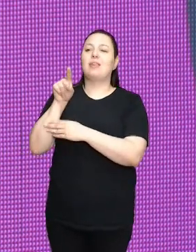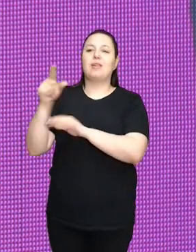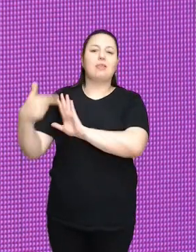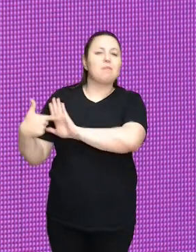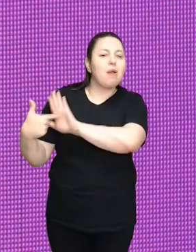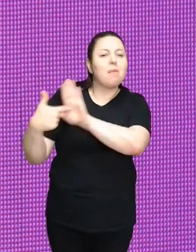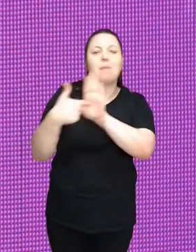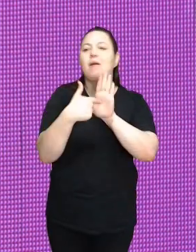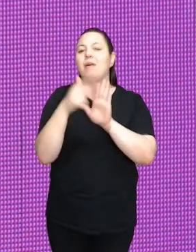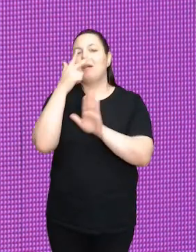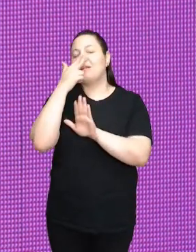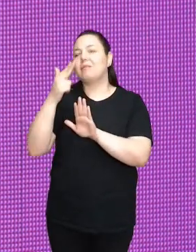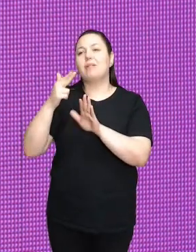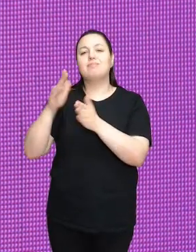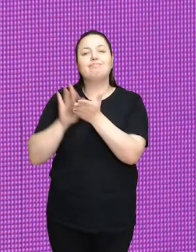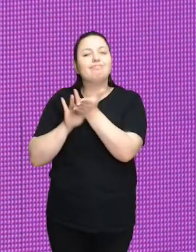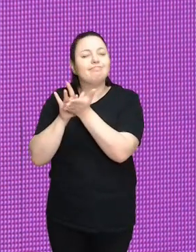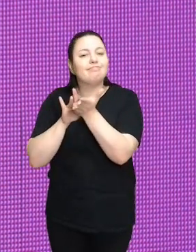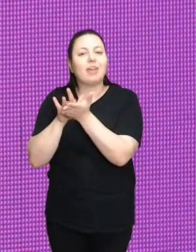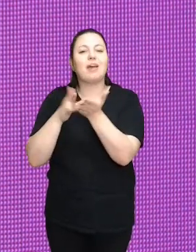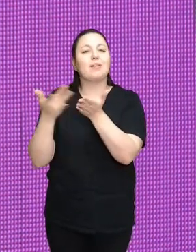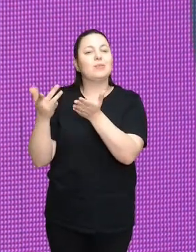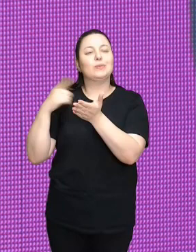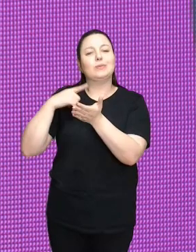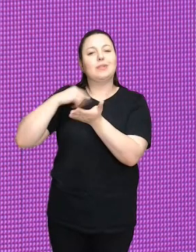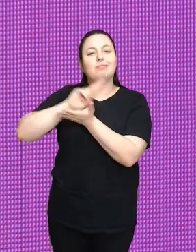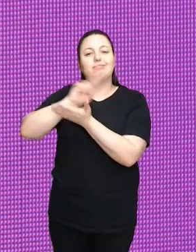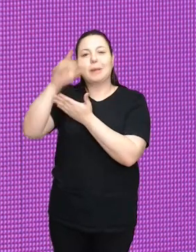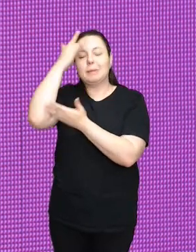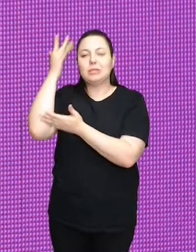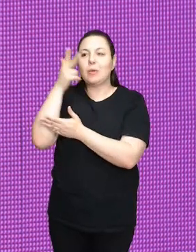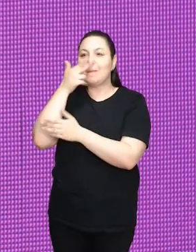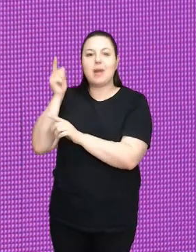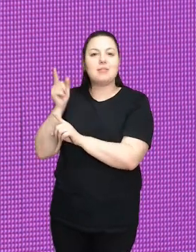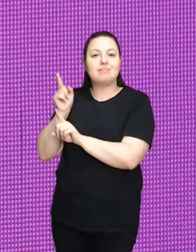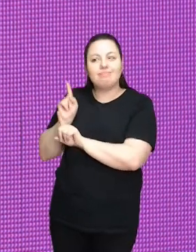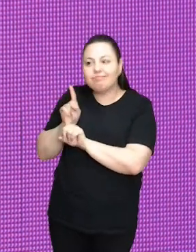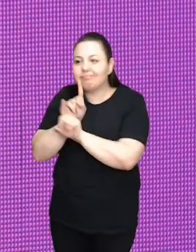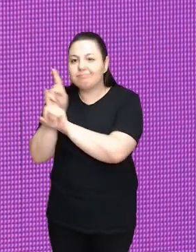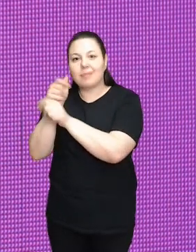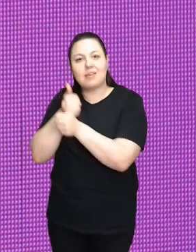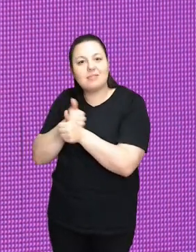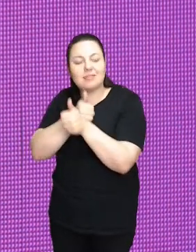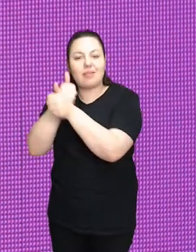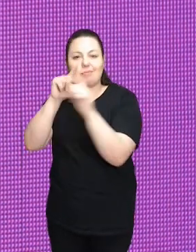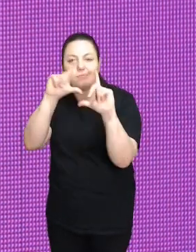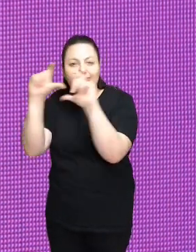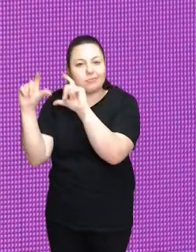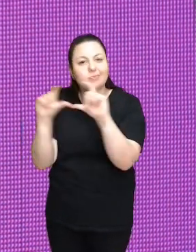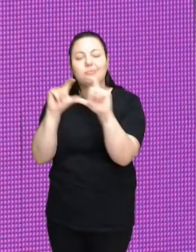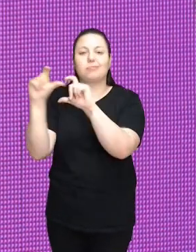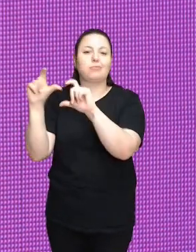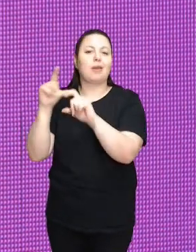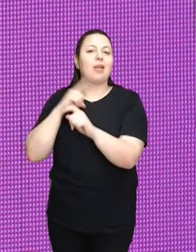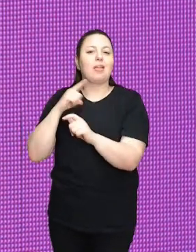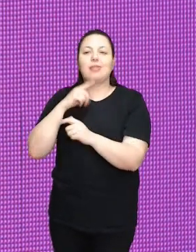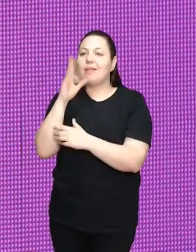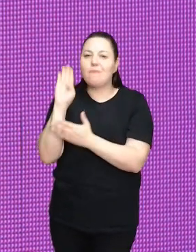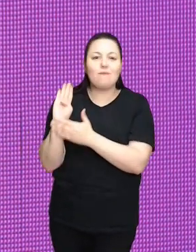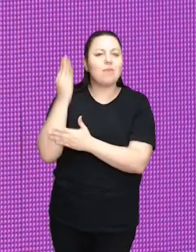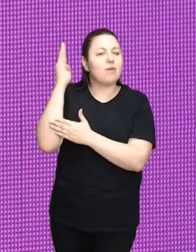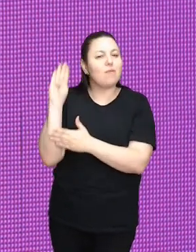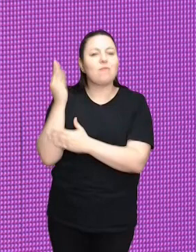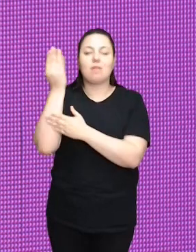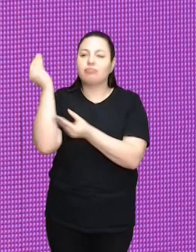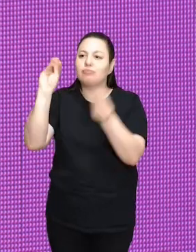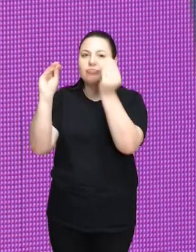paparazzi. Ela tinha vários grupos, né, vários perfis fakes que ela e a mãe alimentavam para comentar nos posts